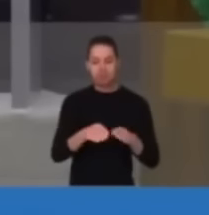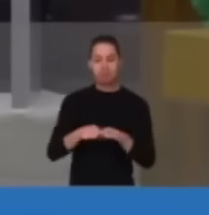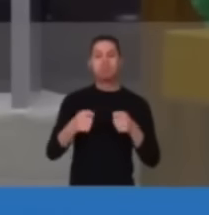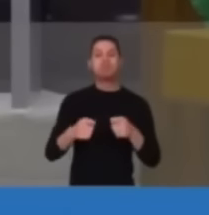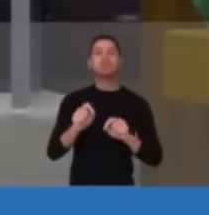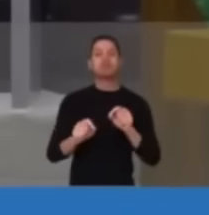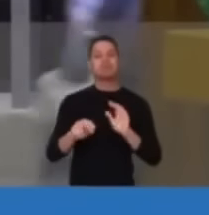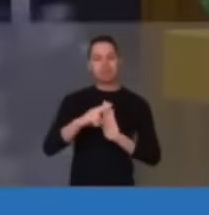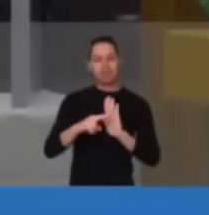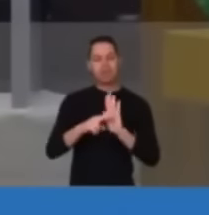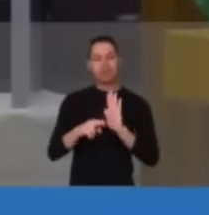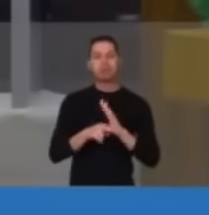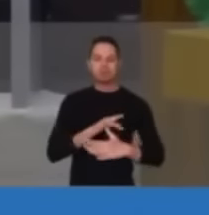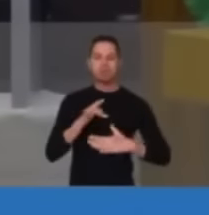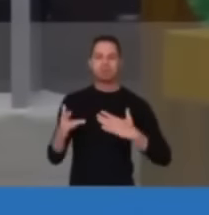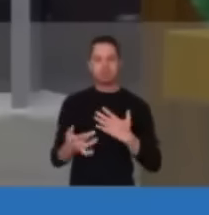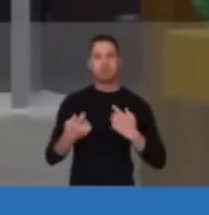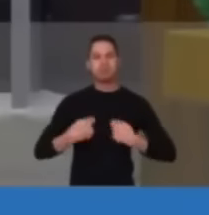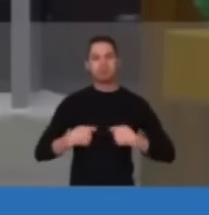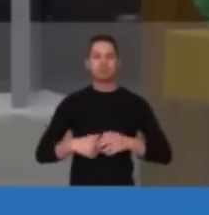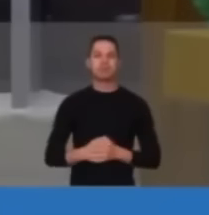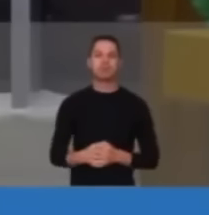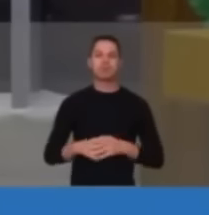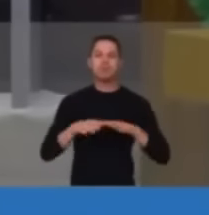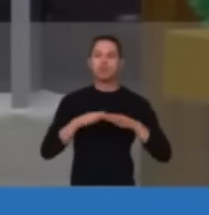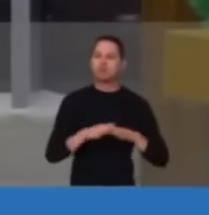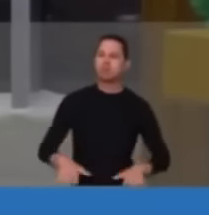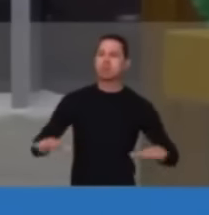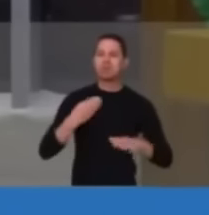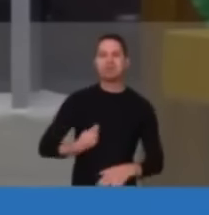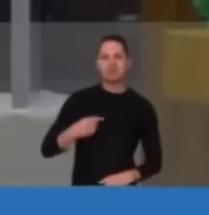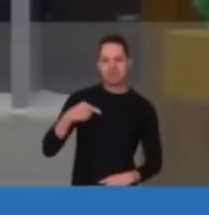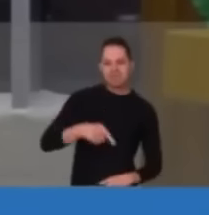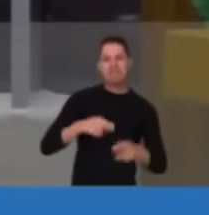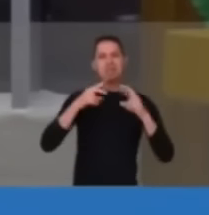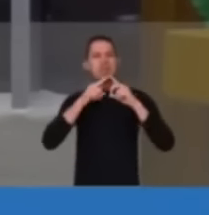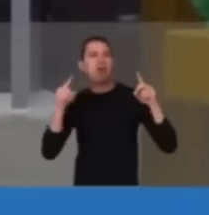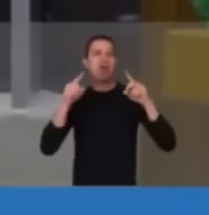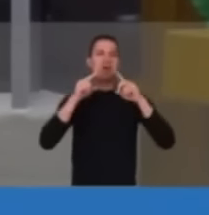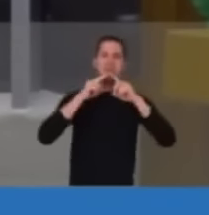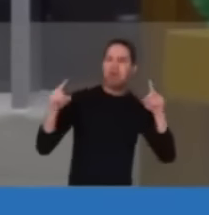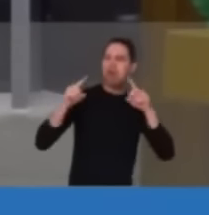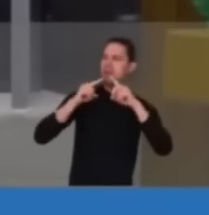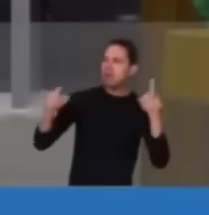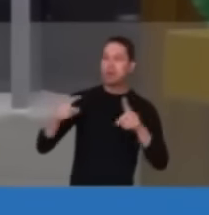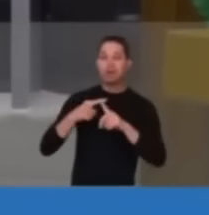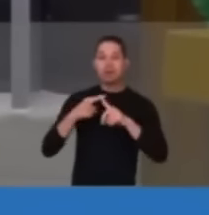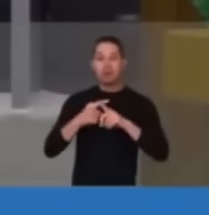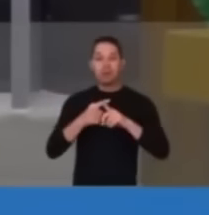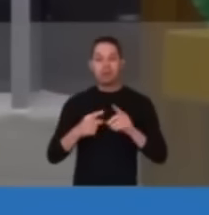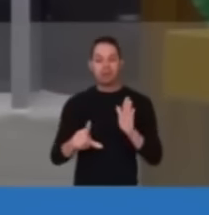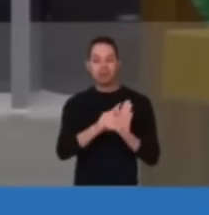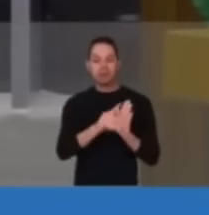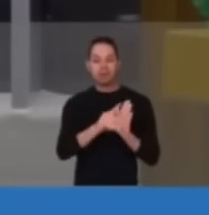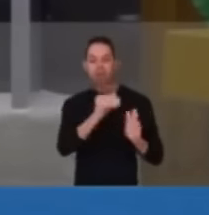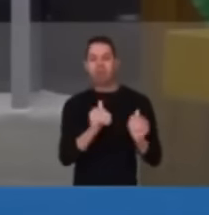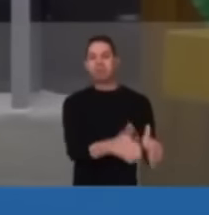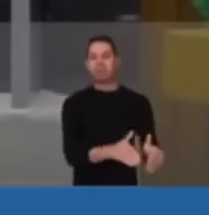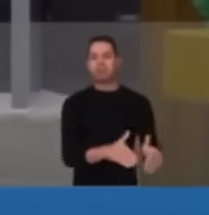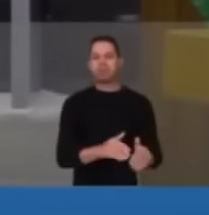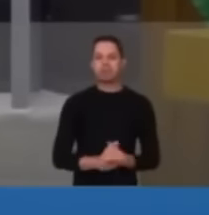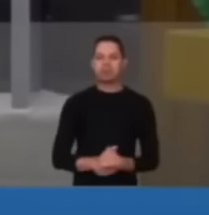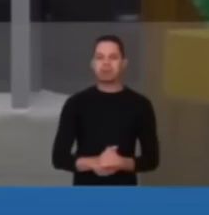regulamentação das redes sociais e todos aqueles que estão aqui a reclamar é porque estão estimulando que se haja Fora da Lei e que se rompa a democracia